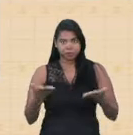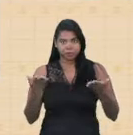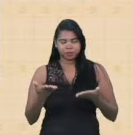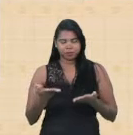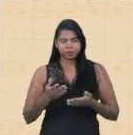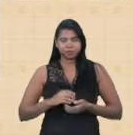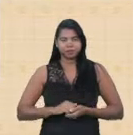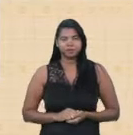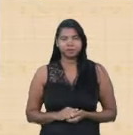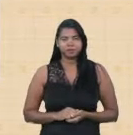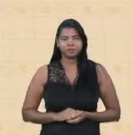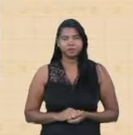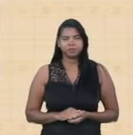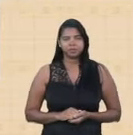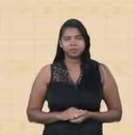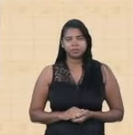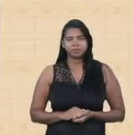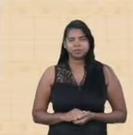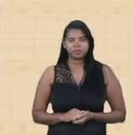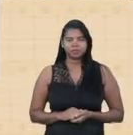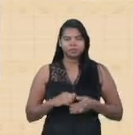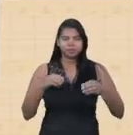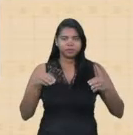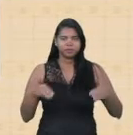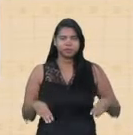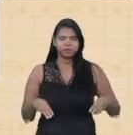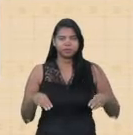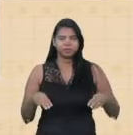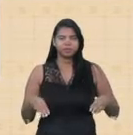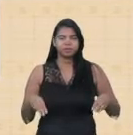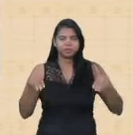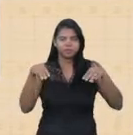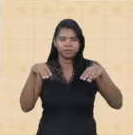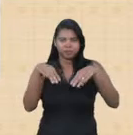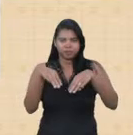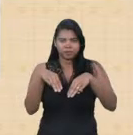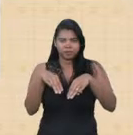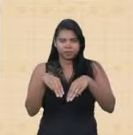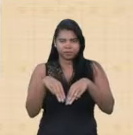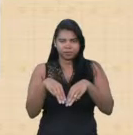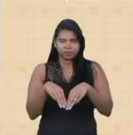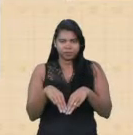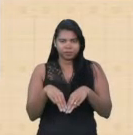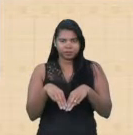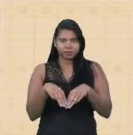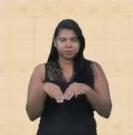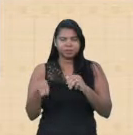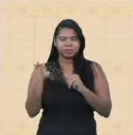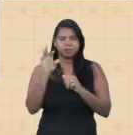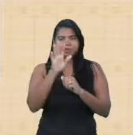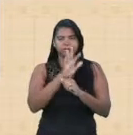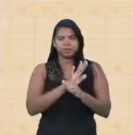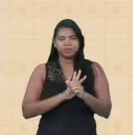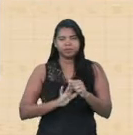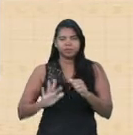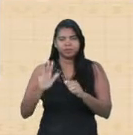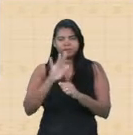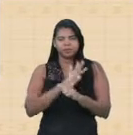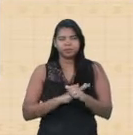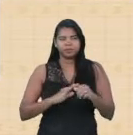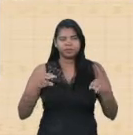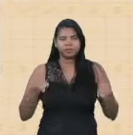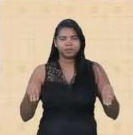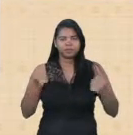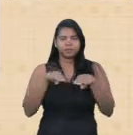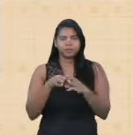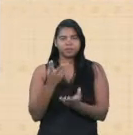uma carga que está eletrizada, ela adentra em uma região que tem campo magnético, o que vai